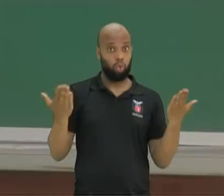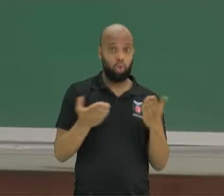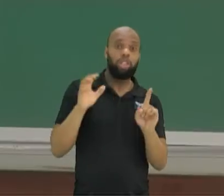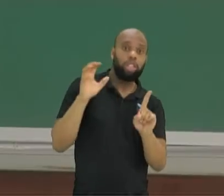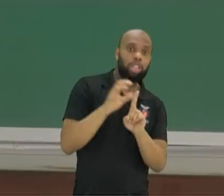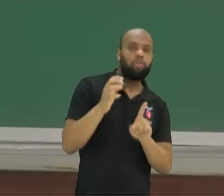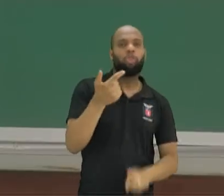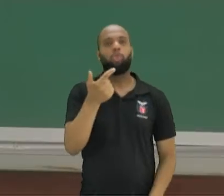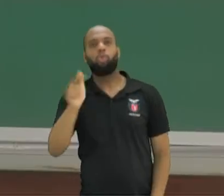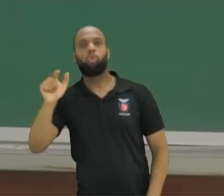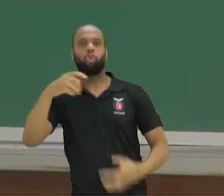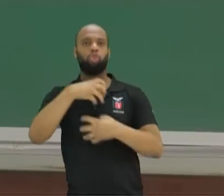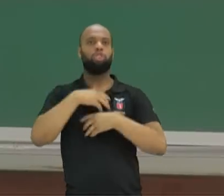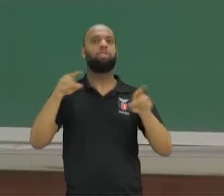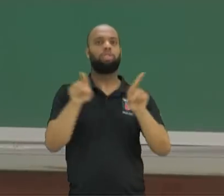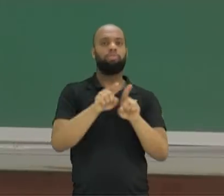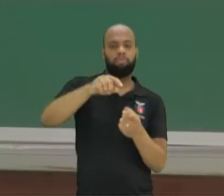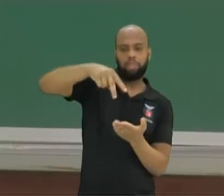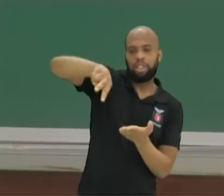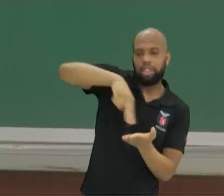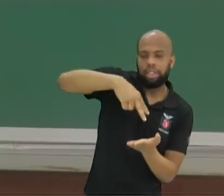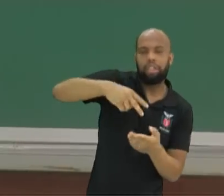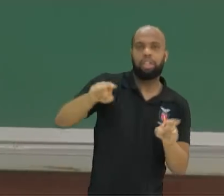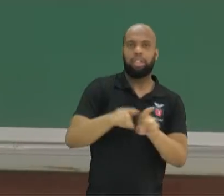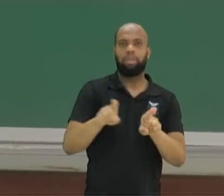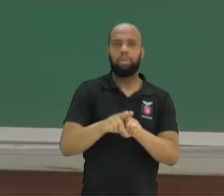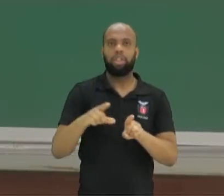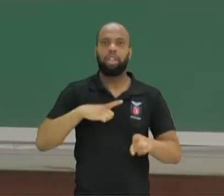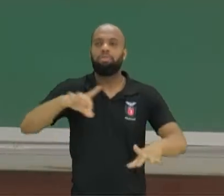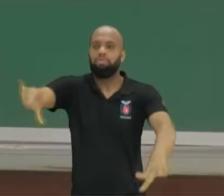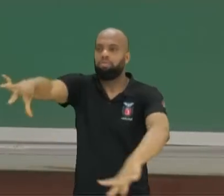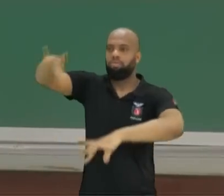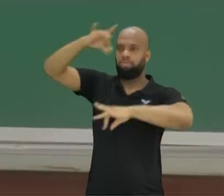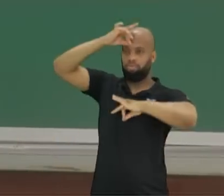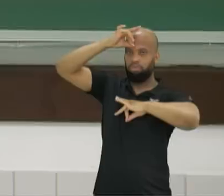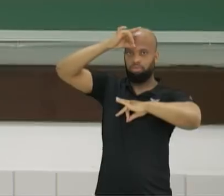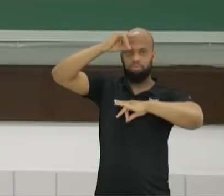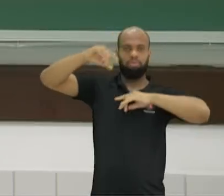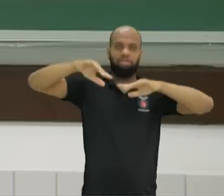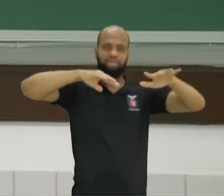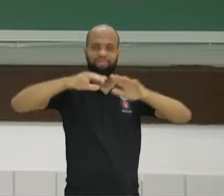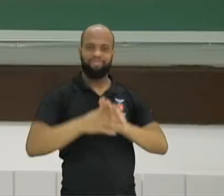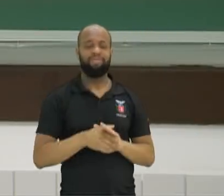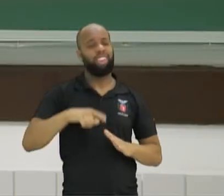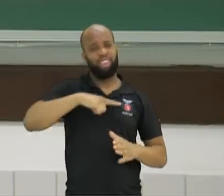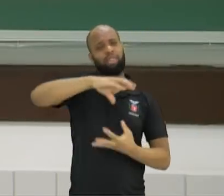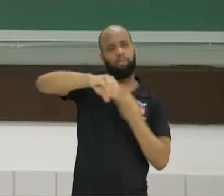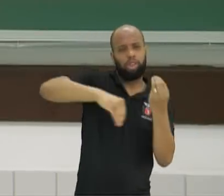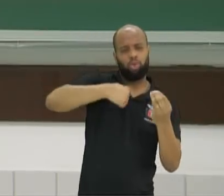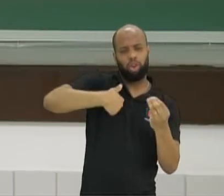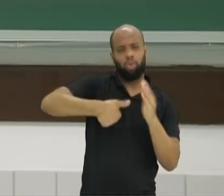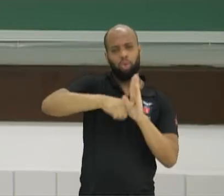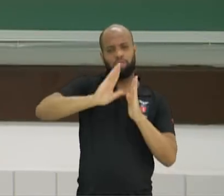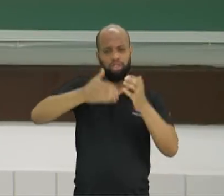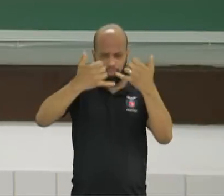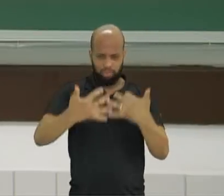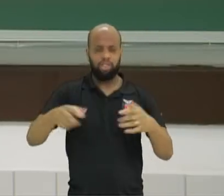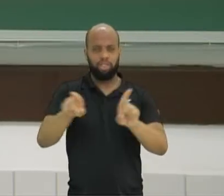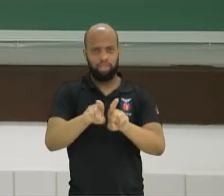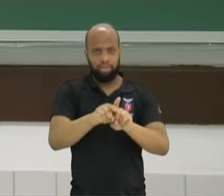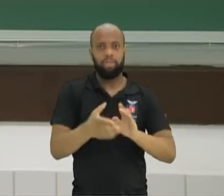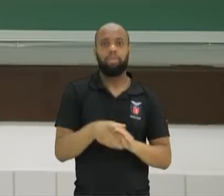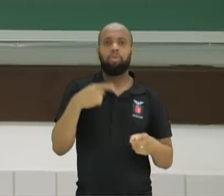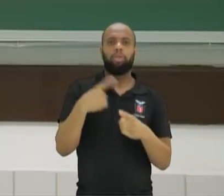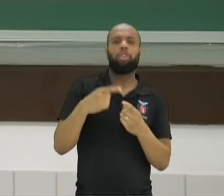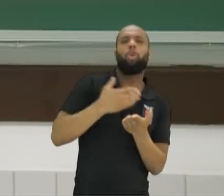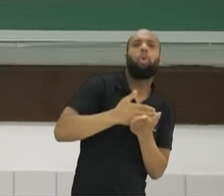também outros estilos de dança que incorporaram seus movimentos, né? É aquela mistura que eu falei para vocês. A